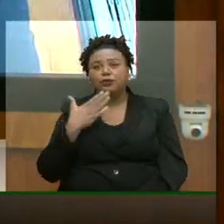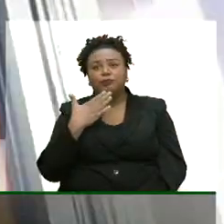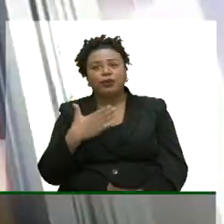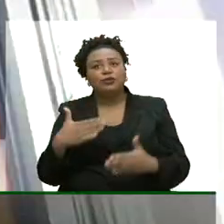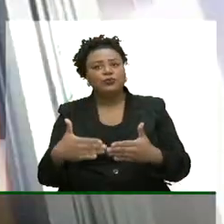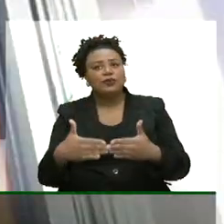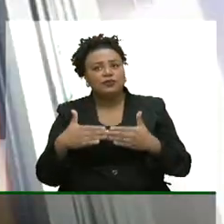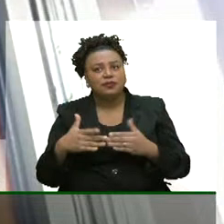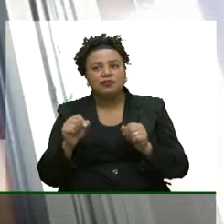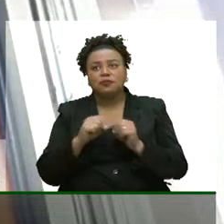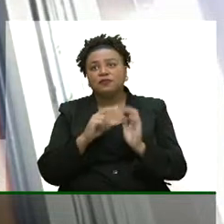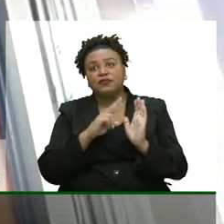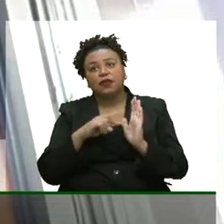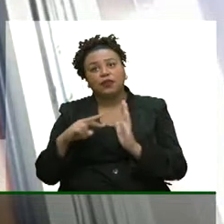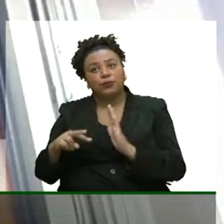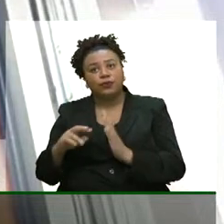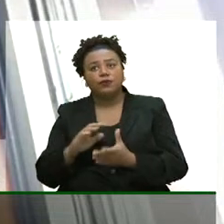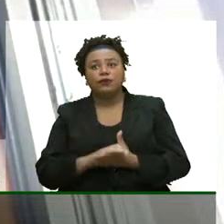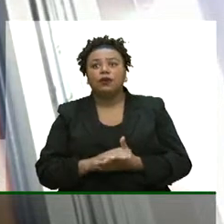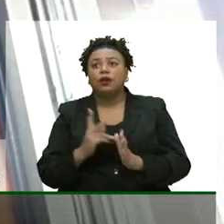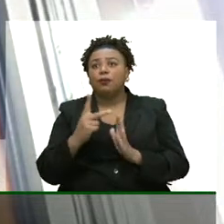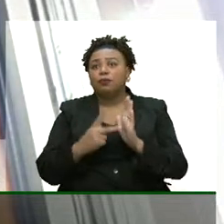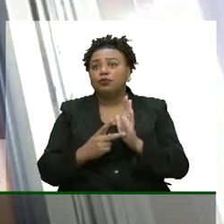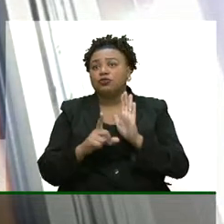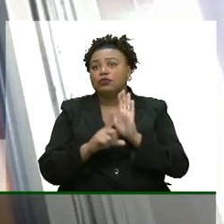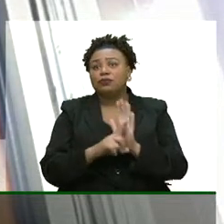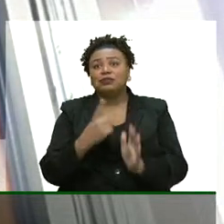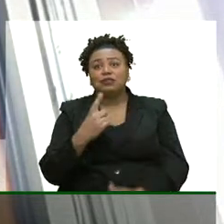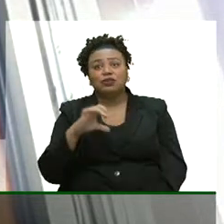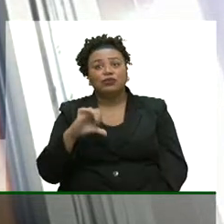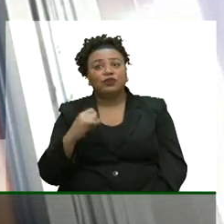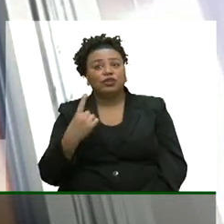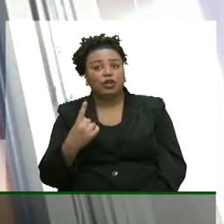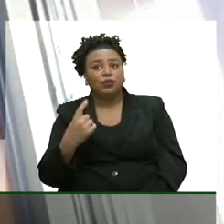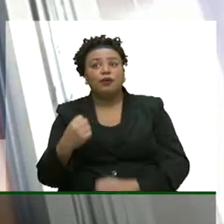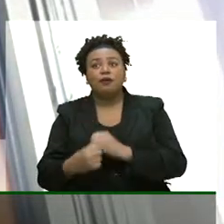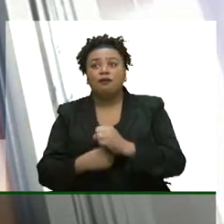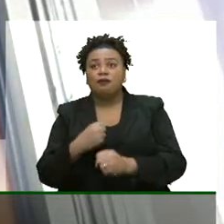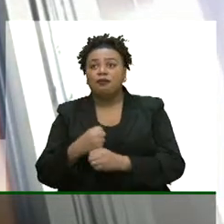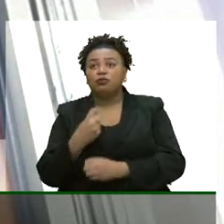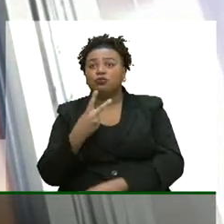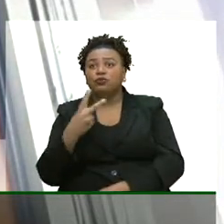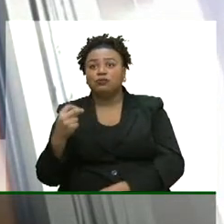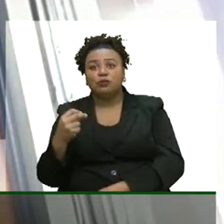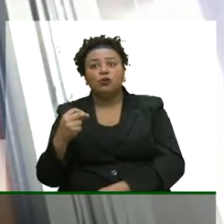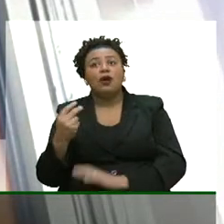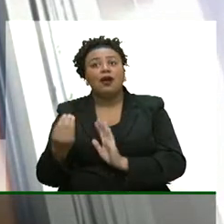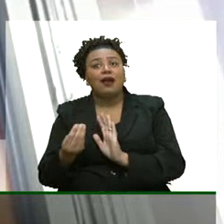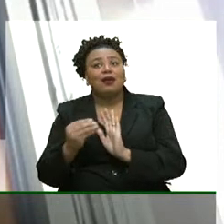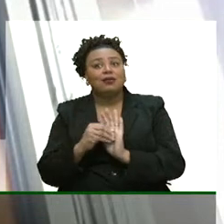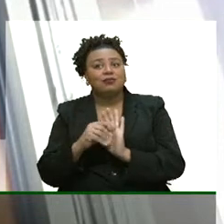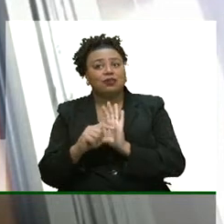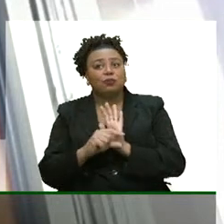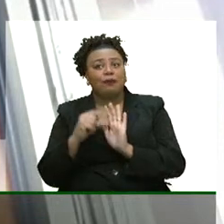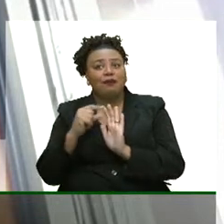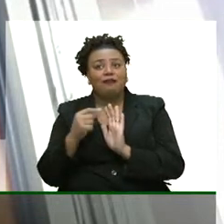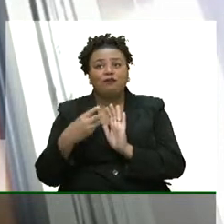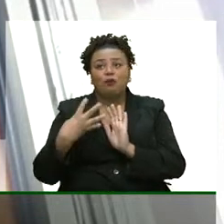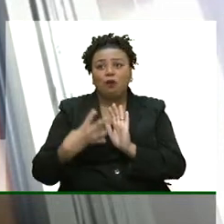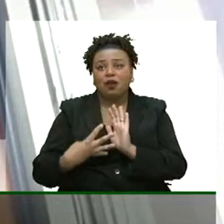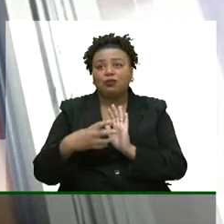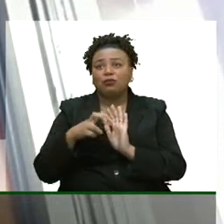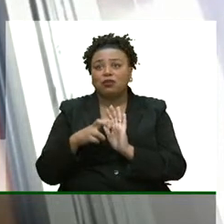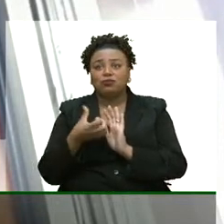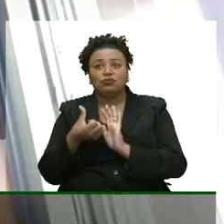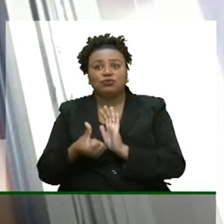para fazer a leitura. Projeto de lei número 191 do ano 2000, acrescento o parágrafo 4º, o parágrafo 5º e o parágrafo